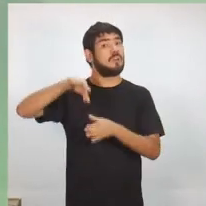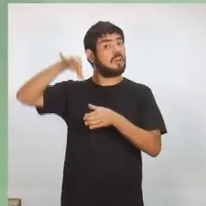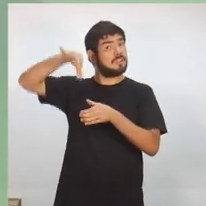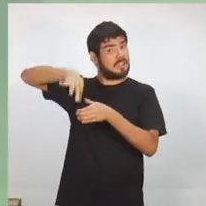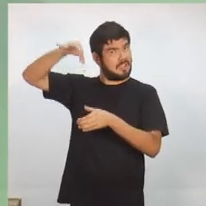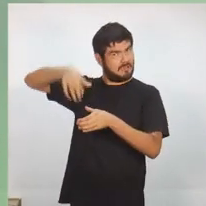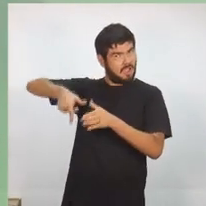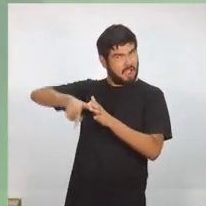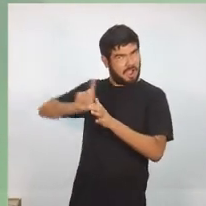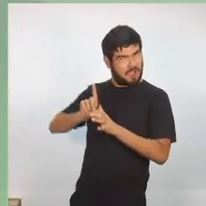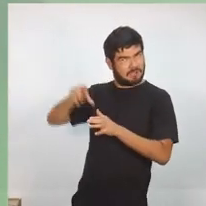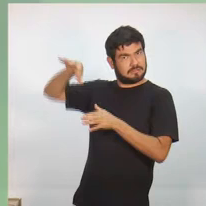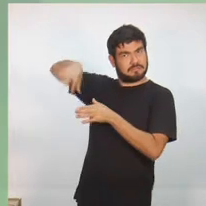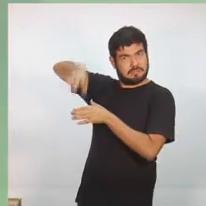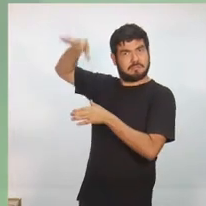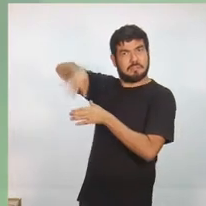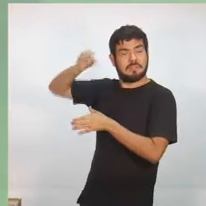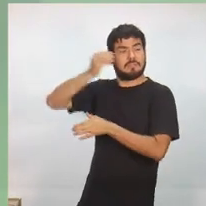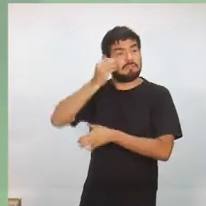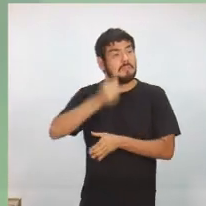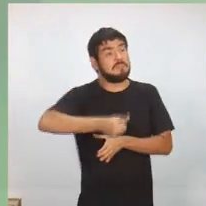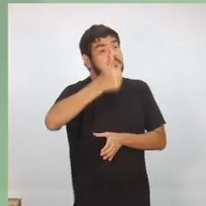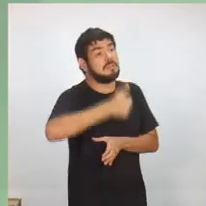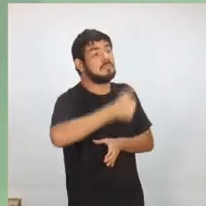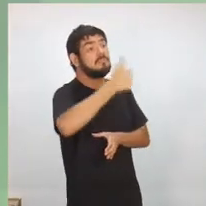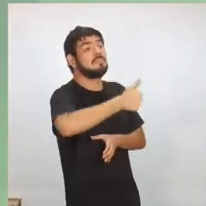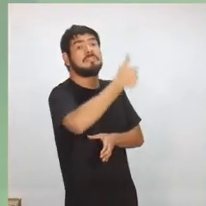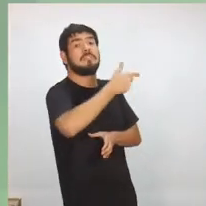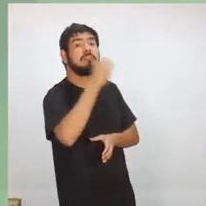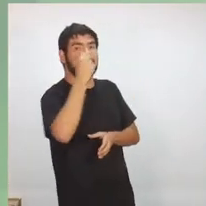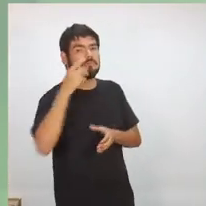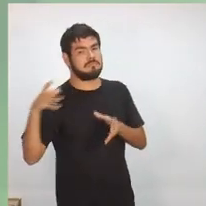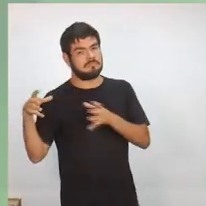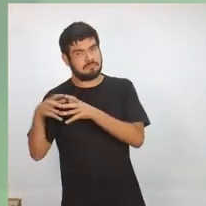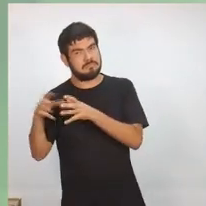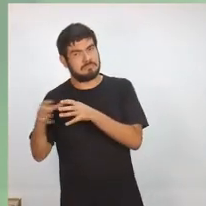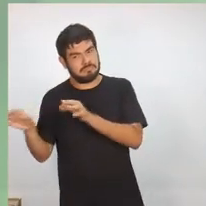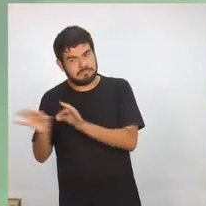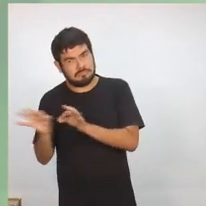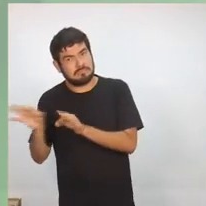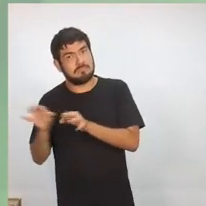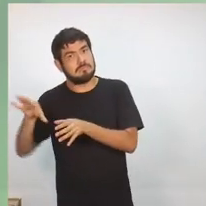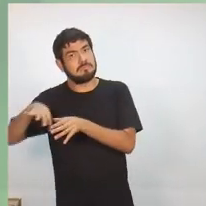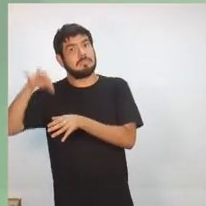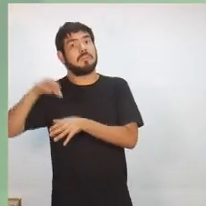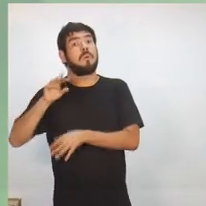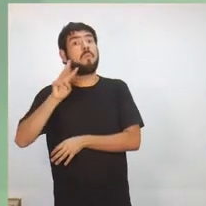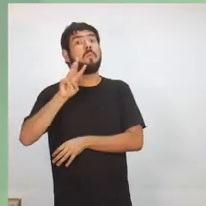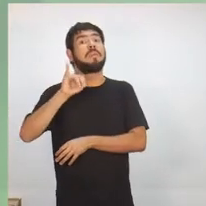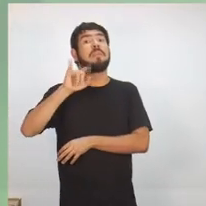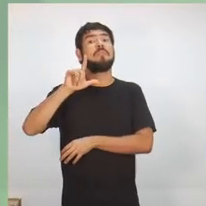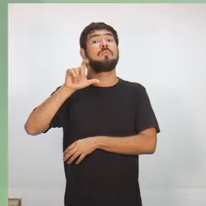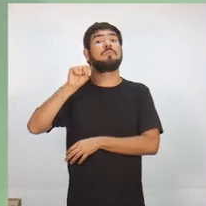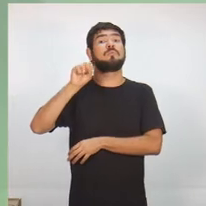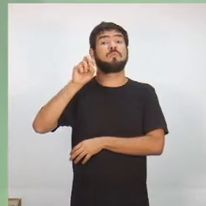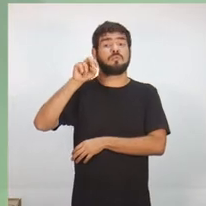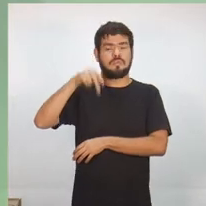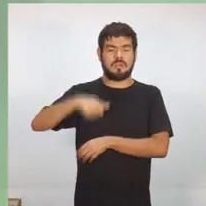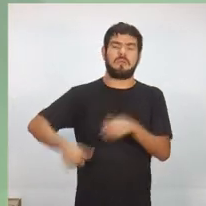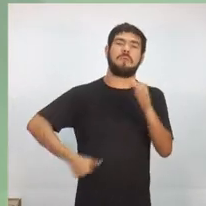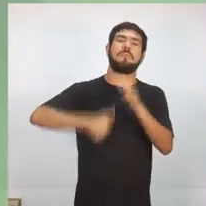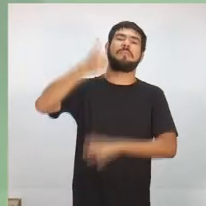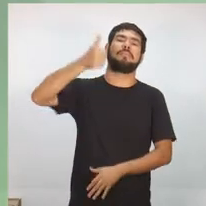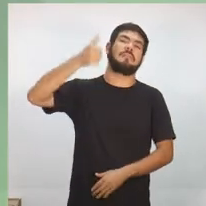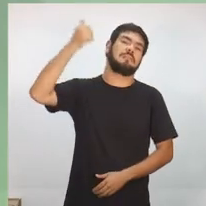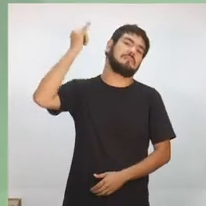foi feito um pouco mais cedo com os assessores e a equipe da produção do programa. Wilson Lima é o primeiro candidato que vai